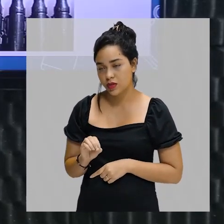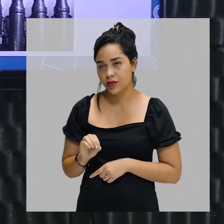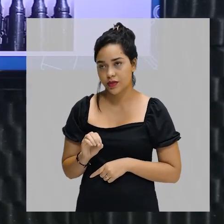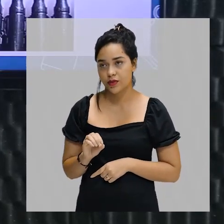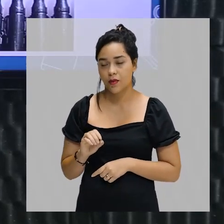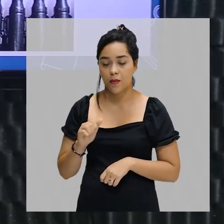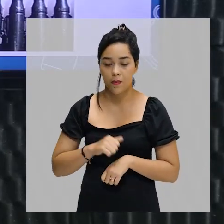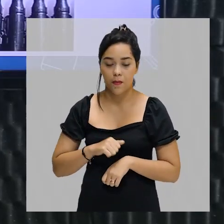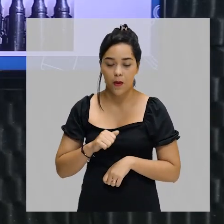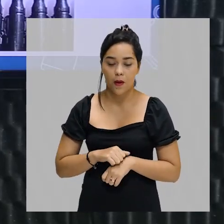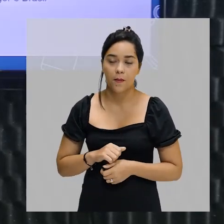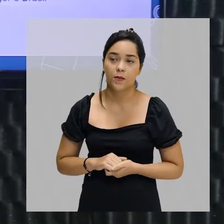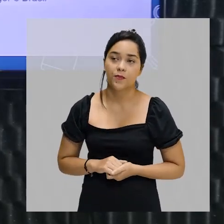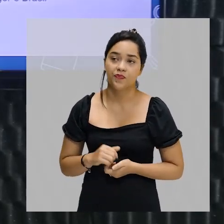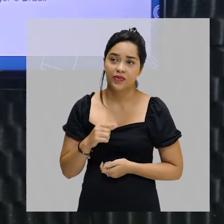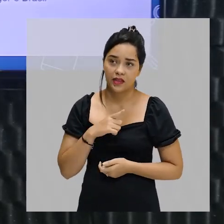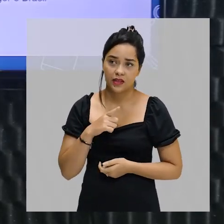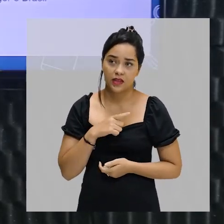né, pobre.